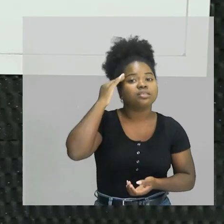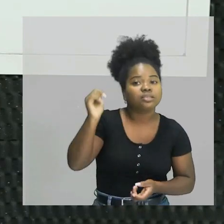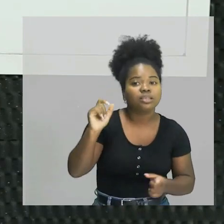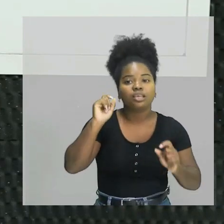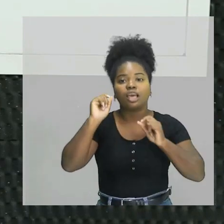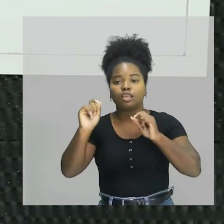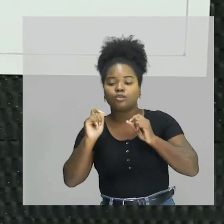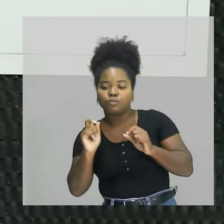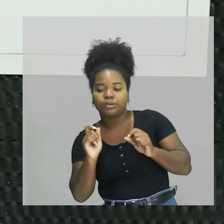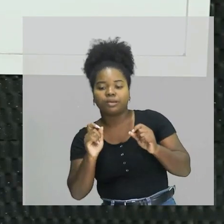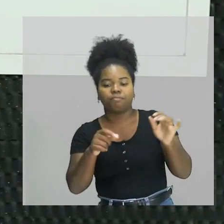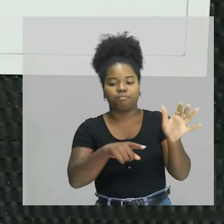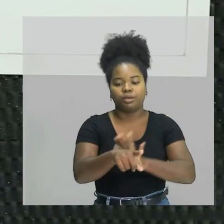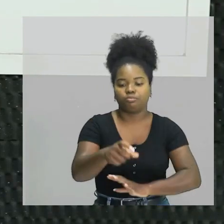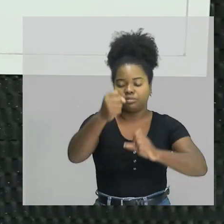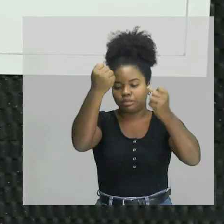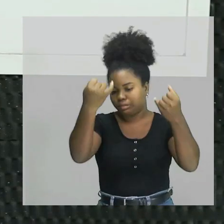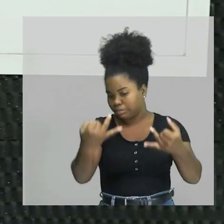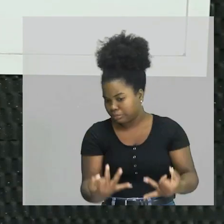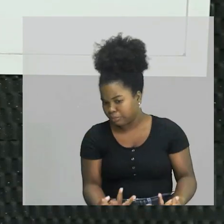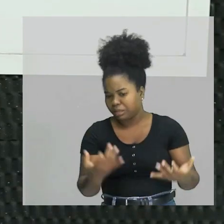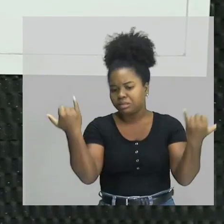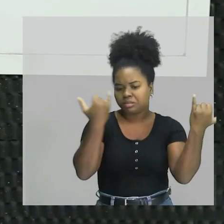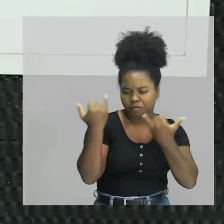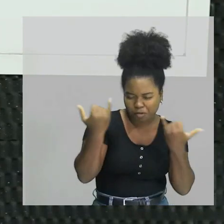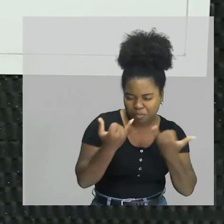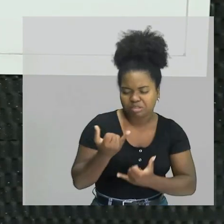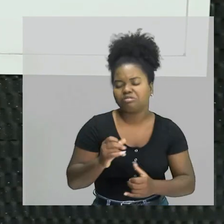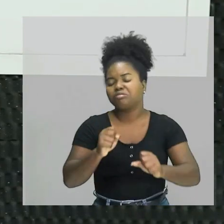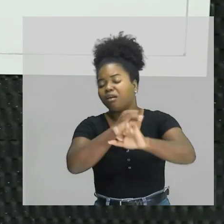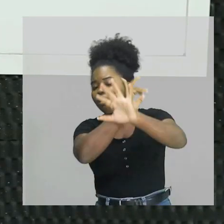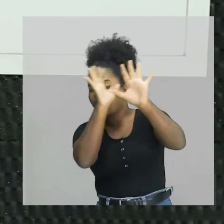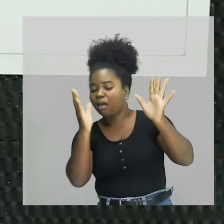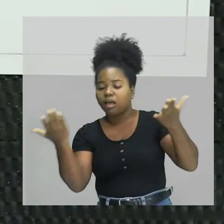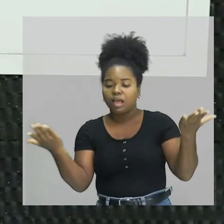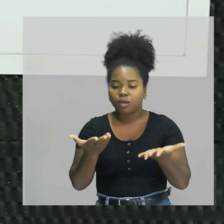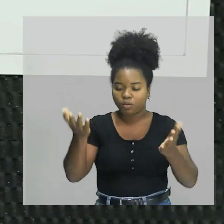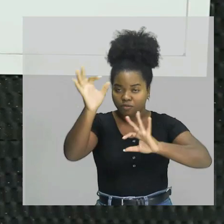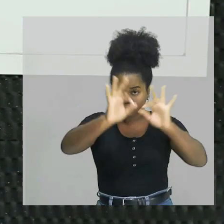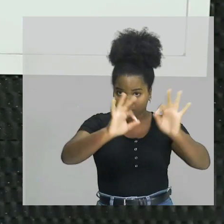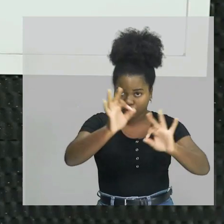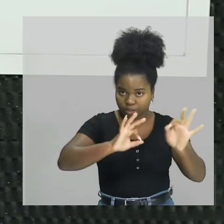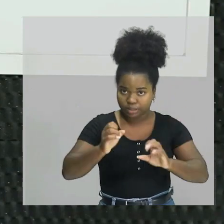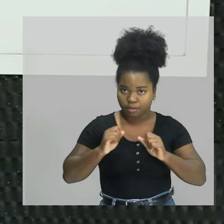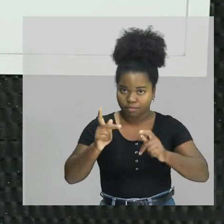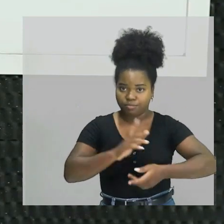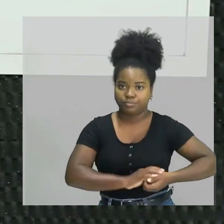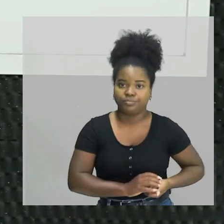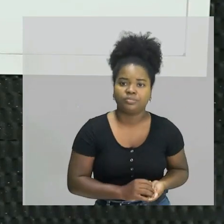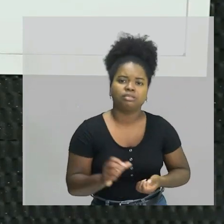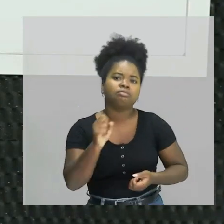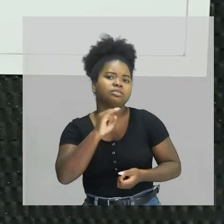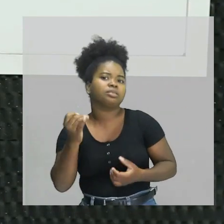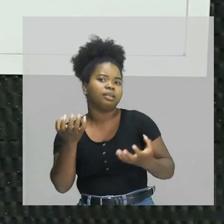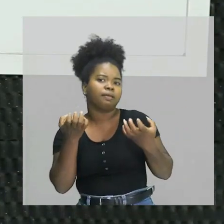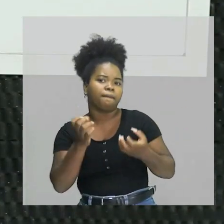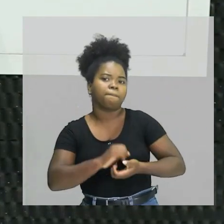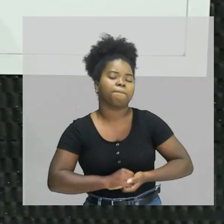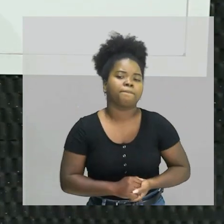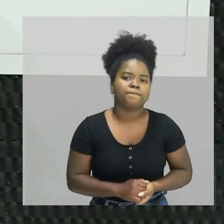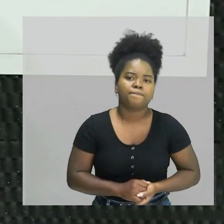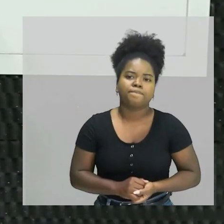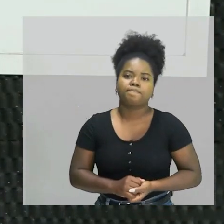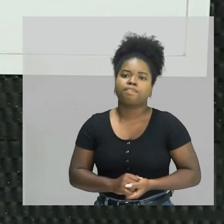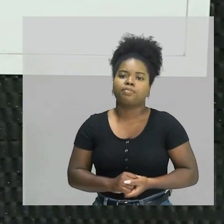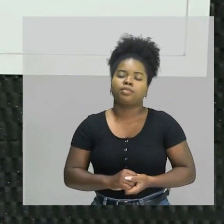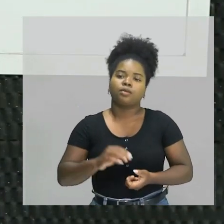o que a questão me disse, né? Já peguei as informações e agora vamos ver o que nos interessa. Turma, se ele quer saber